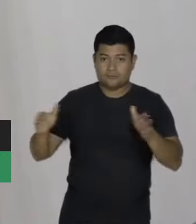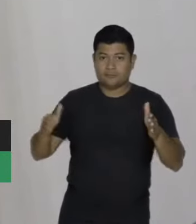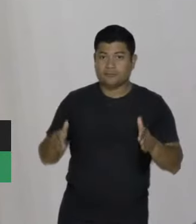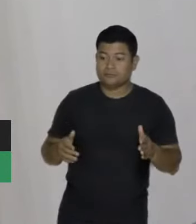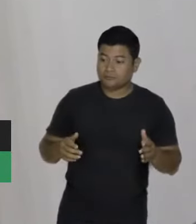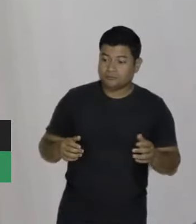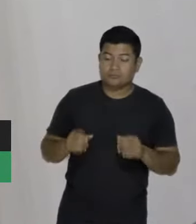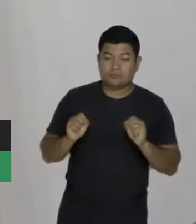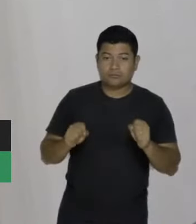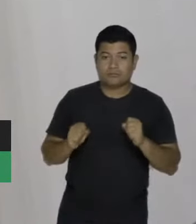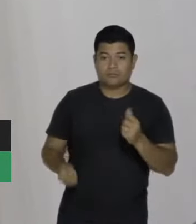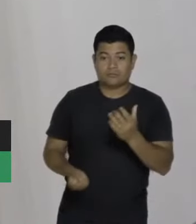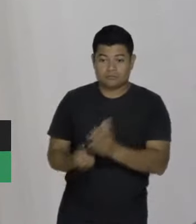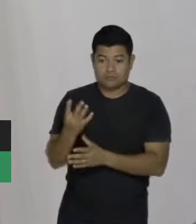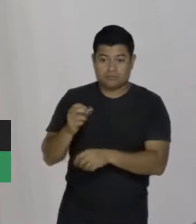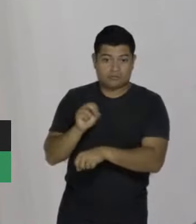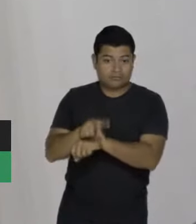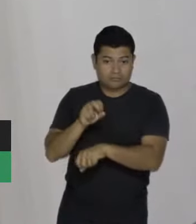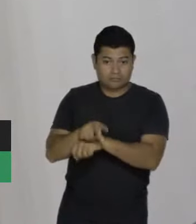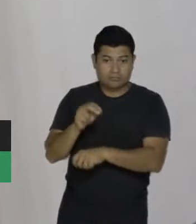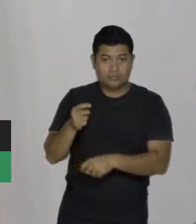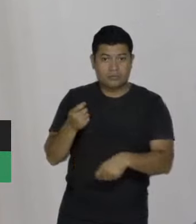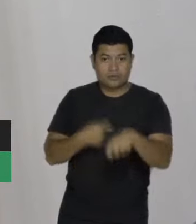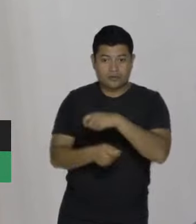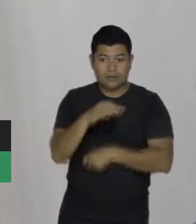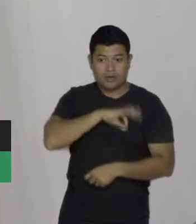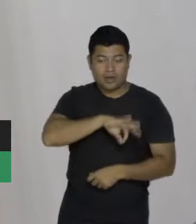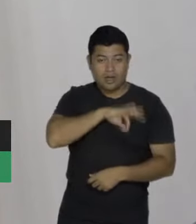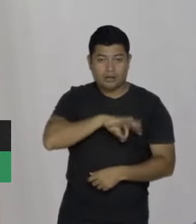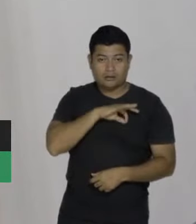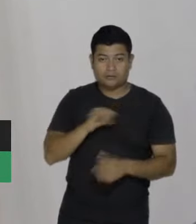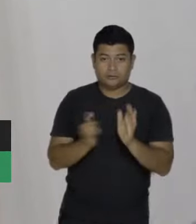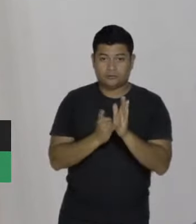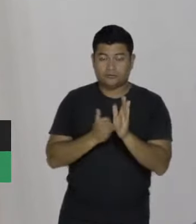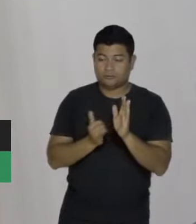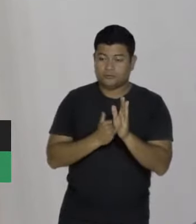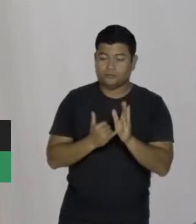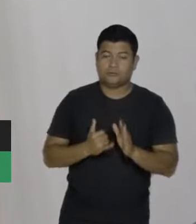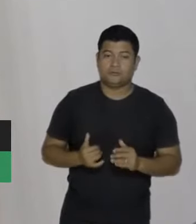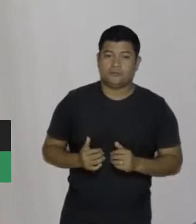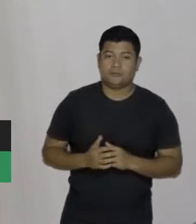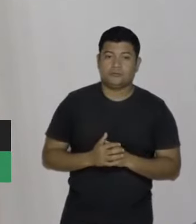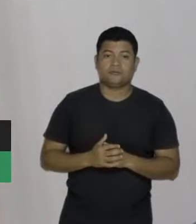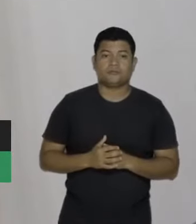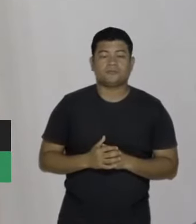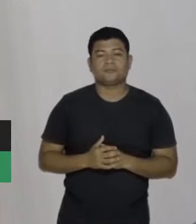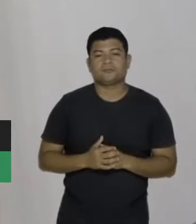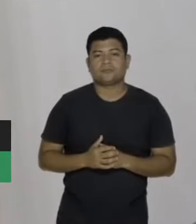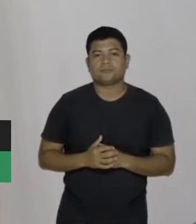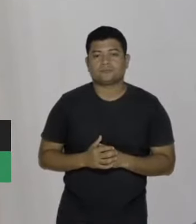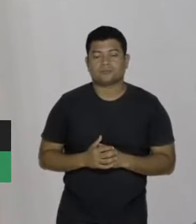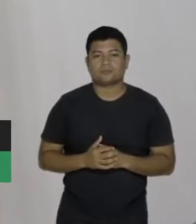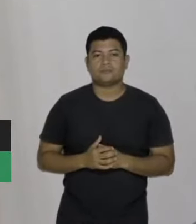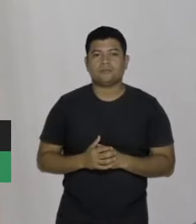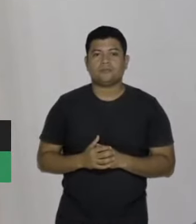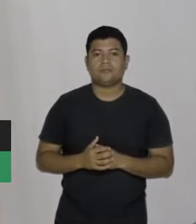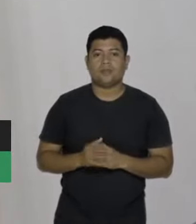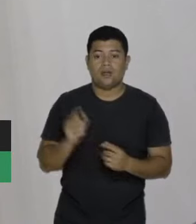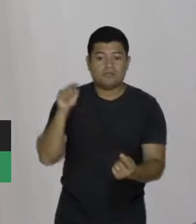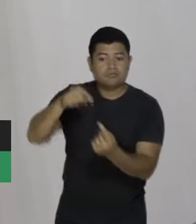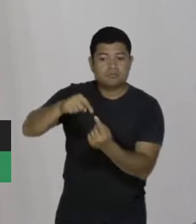possibilidade de geração de emprego, renda, impostos e incremento à produção da aquicultura catarinense. Nessa missão, Nós